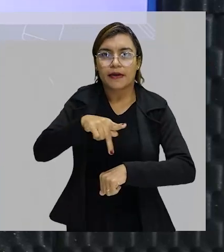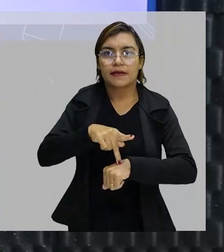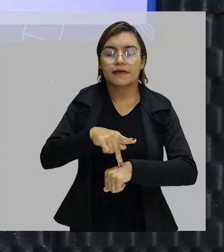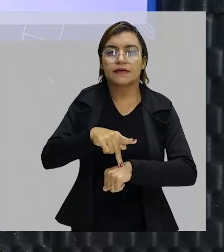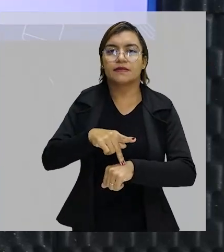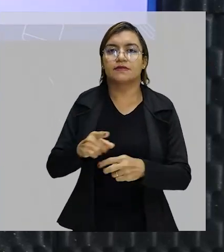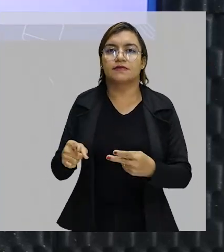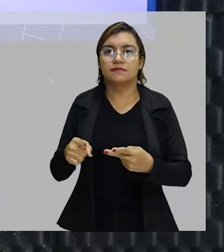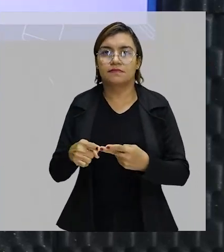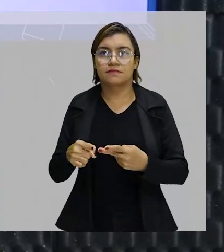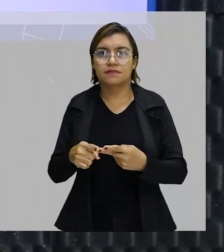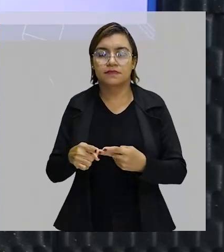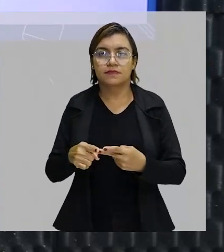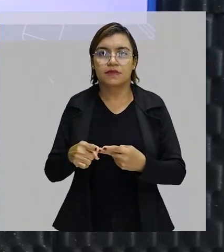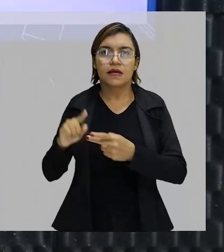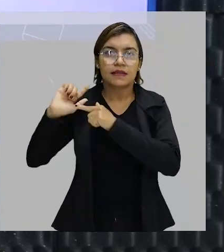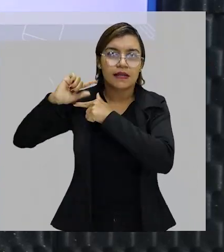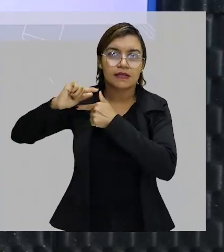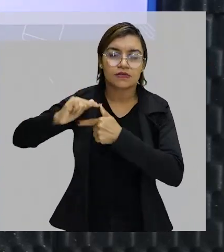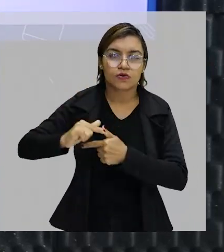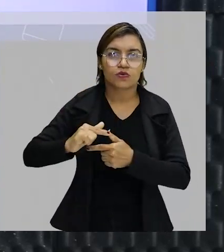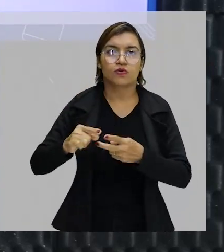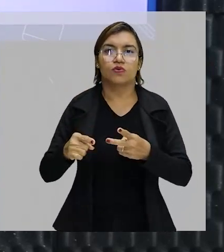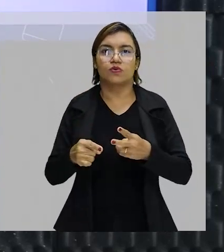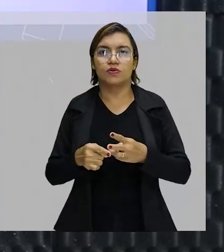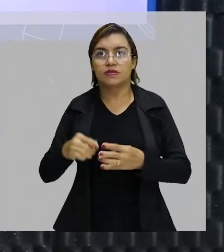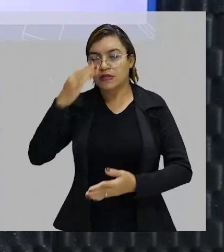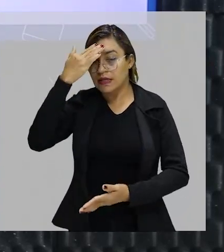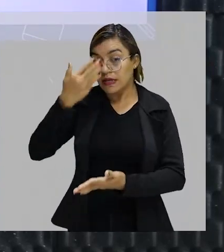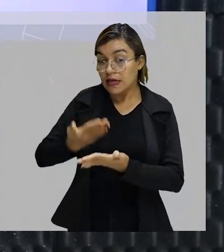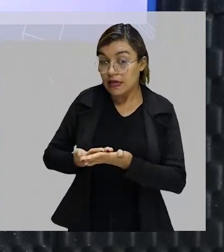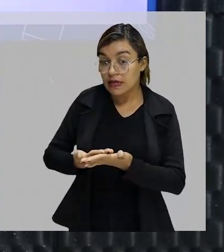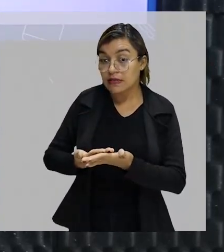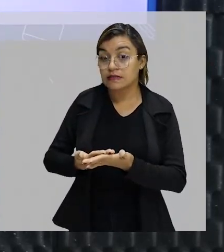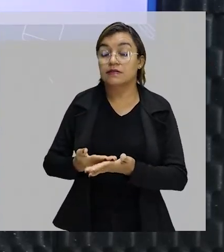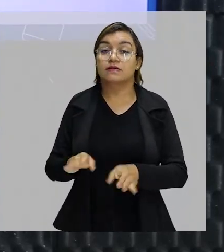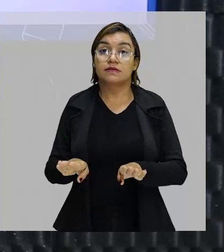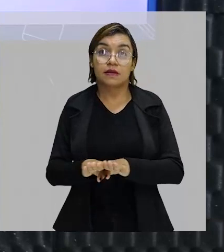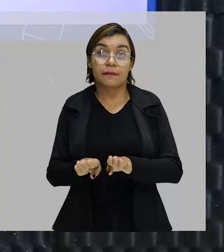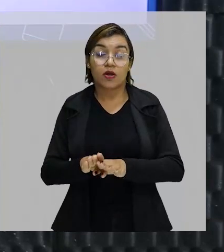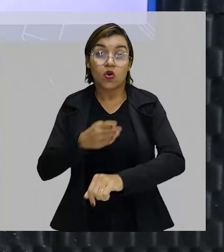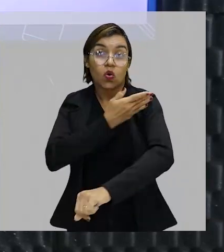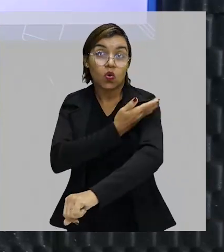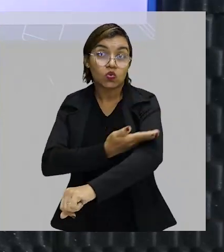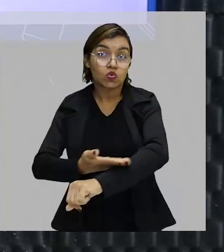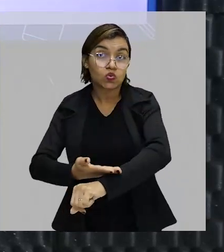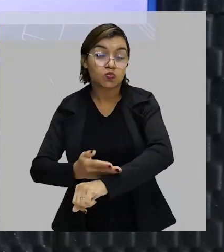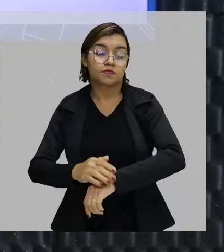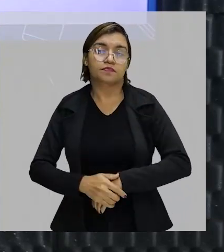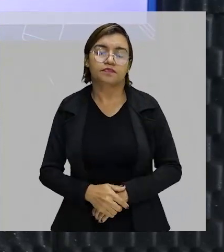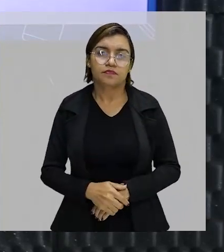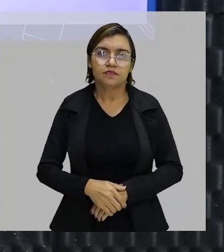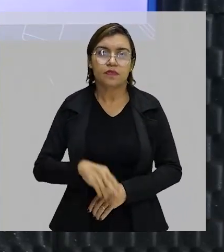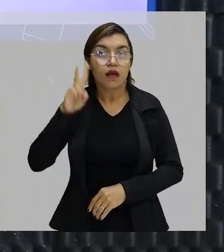tradições, crenças, costumes, hábitos. Lembra que eu te falei que é o preconceito que tem um grande